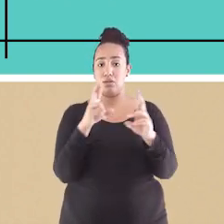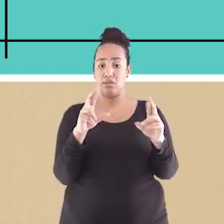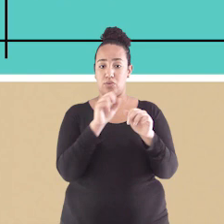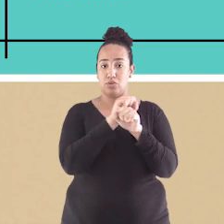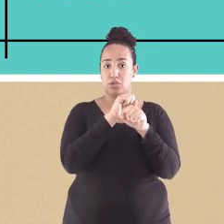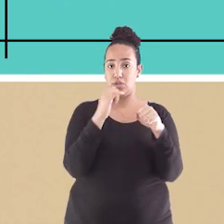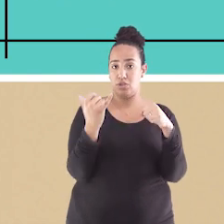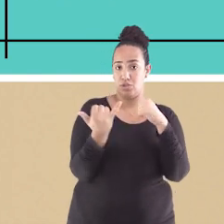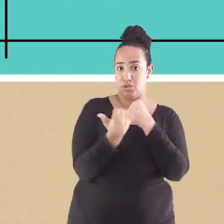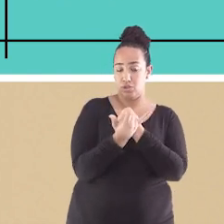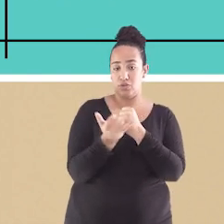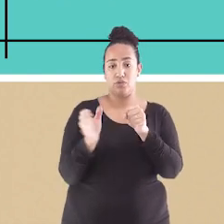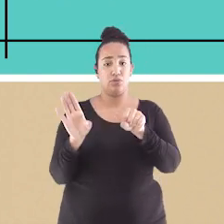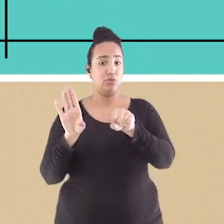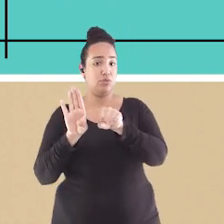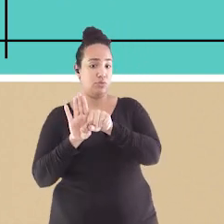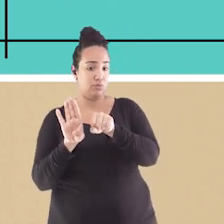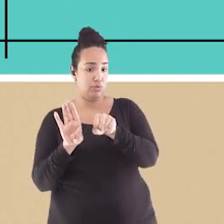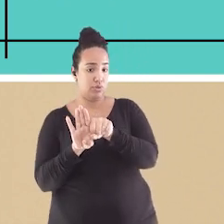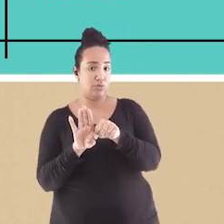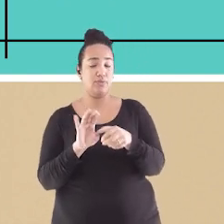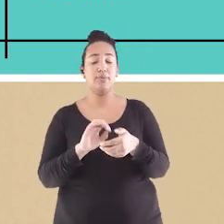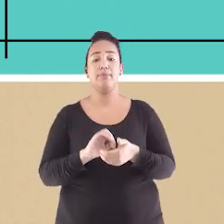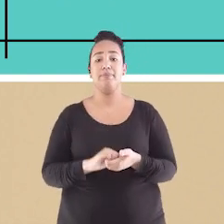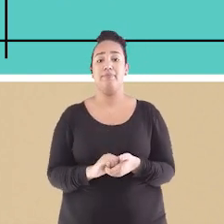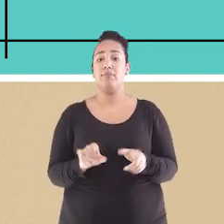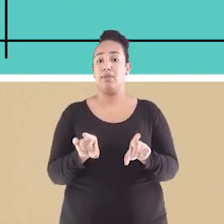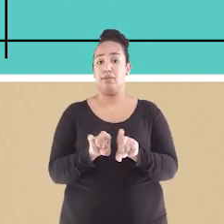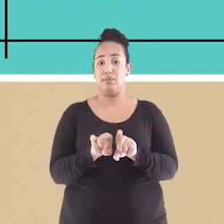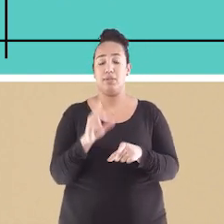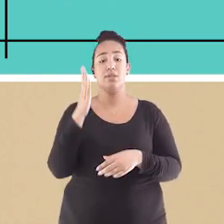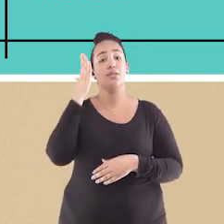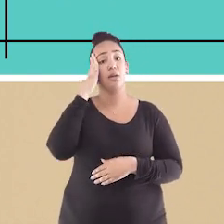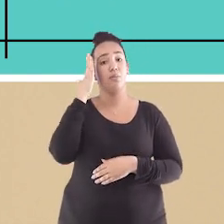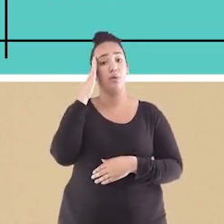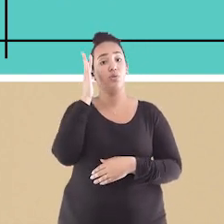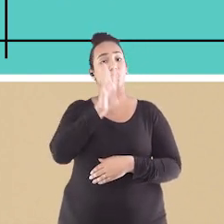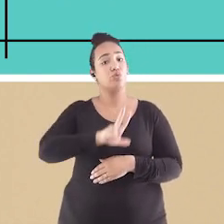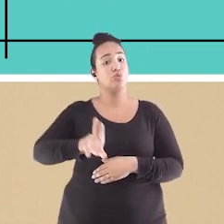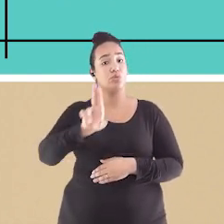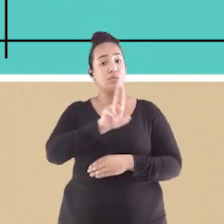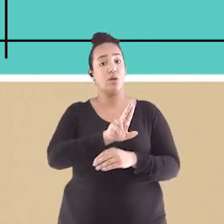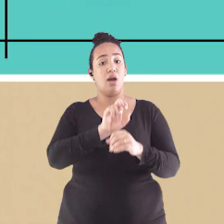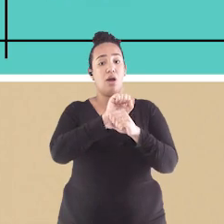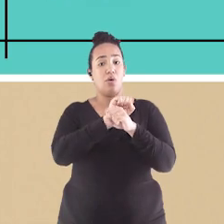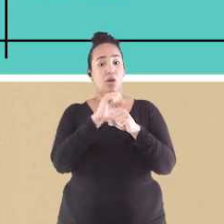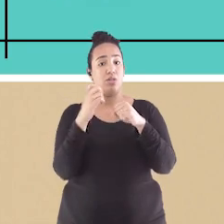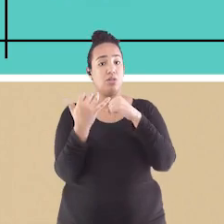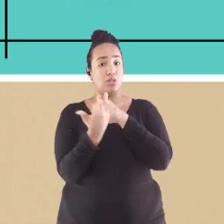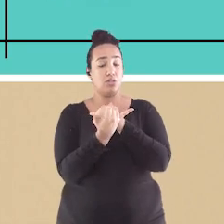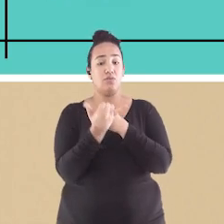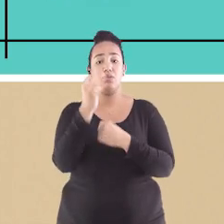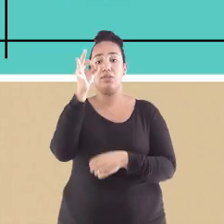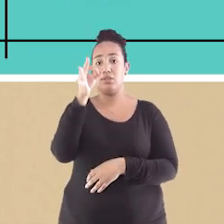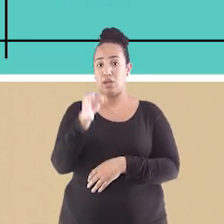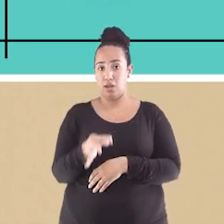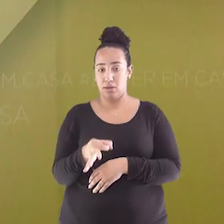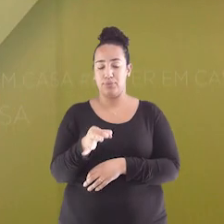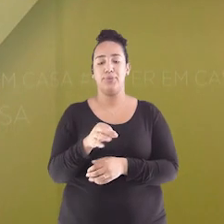substantivos, empregar corretamente os adjetivos para caracterizar os substantivos que